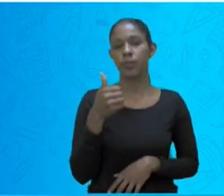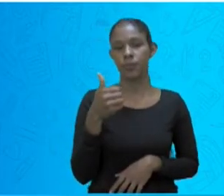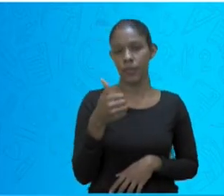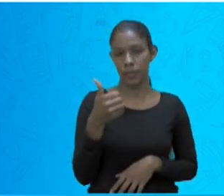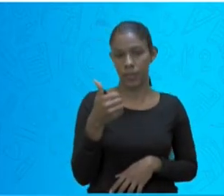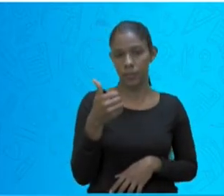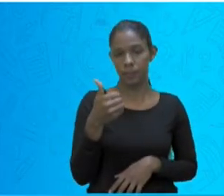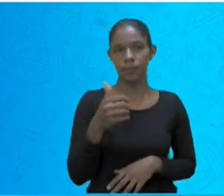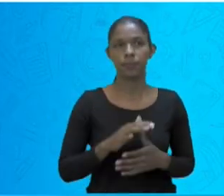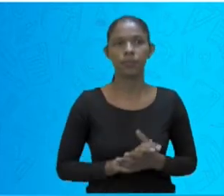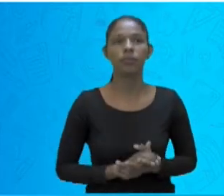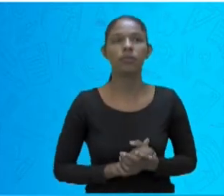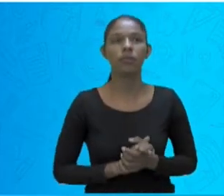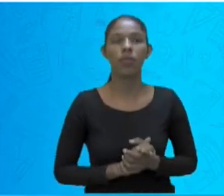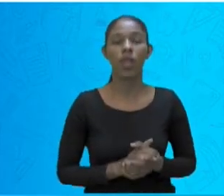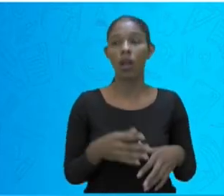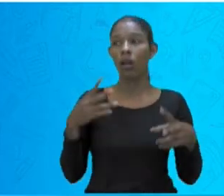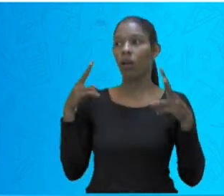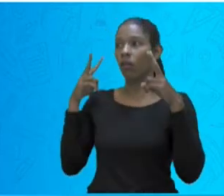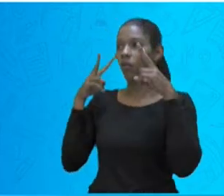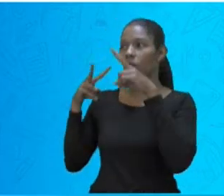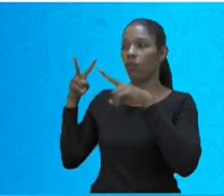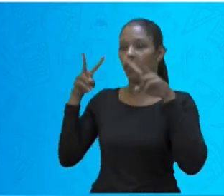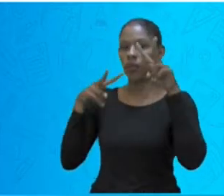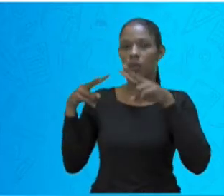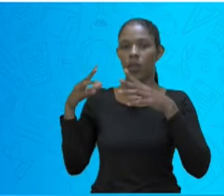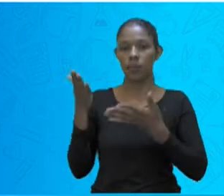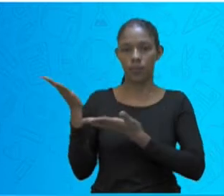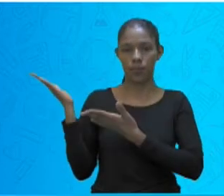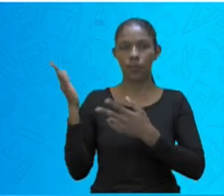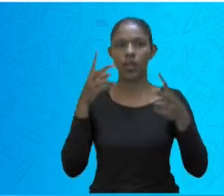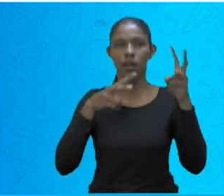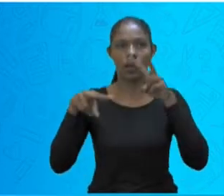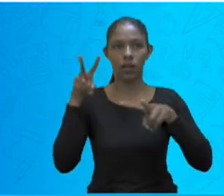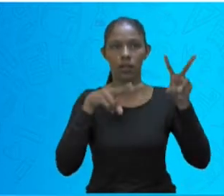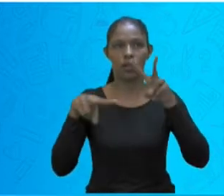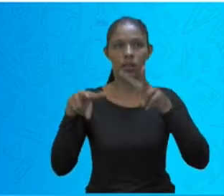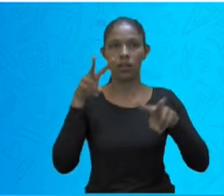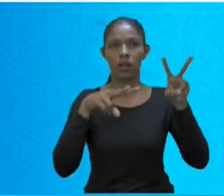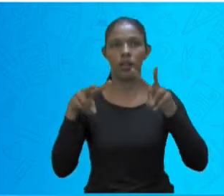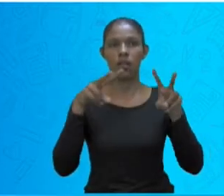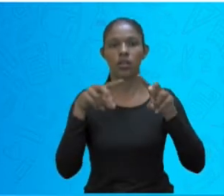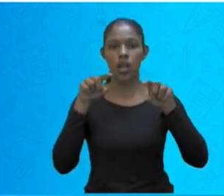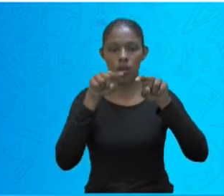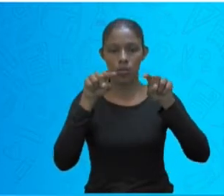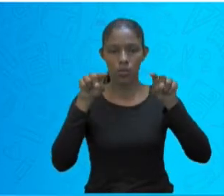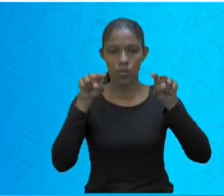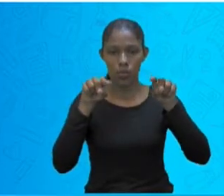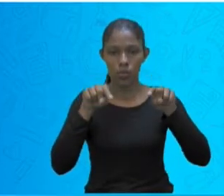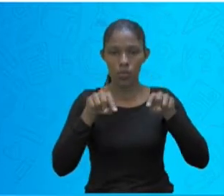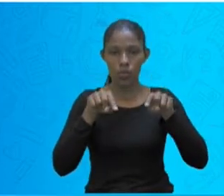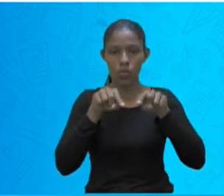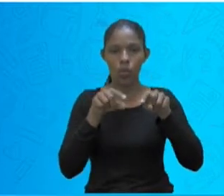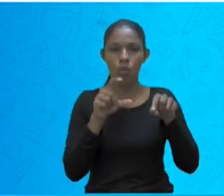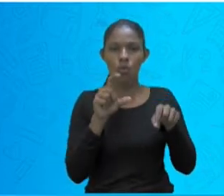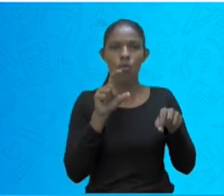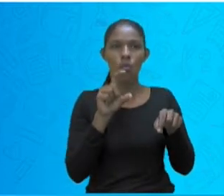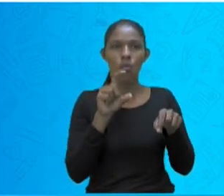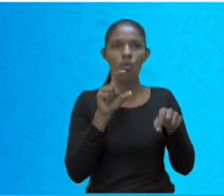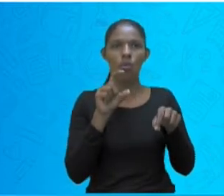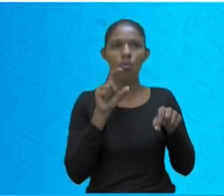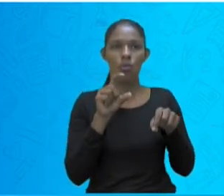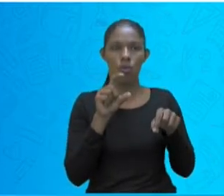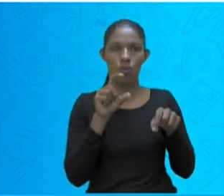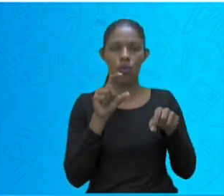de volume e arestas de medida desconhecida. Então, aqui eu tenho o desenho do cubo e eu tenho as arestas